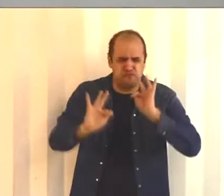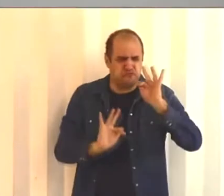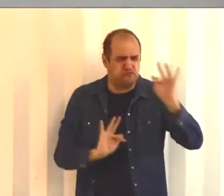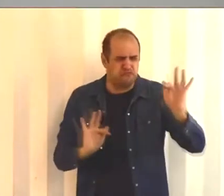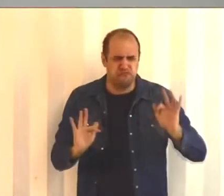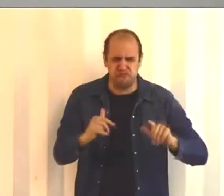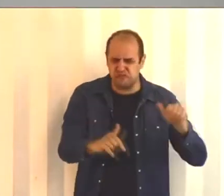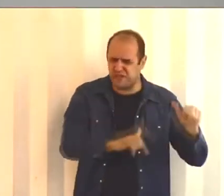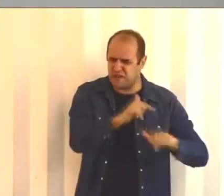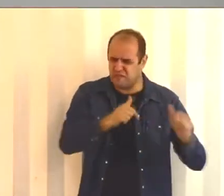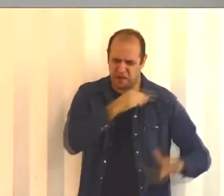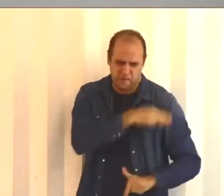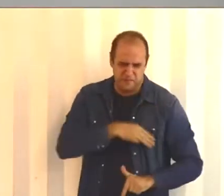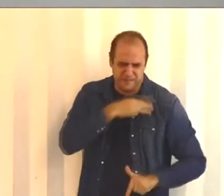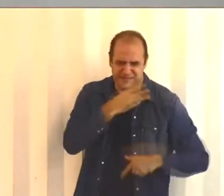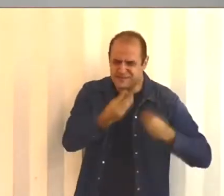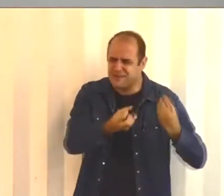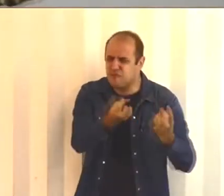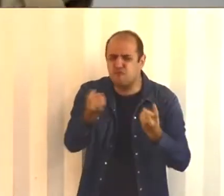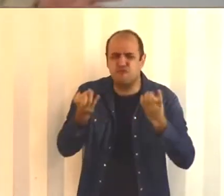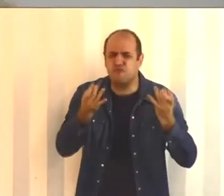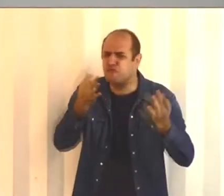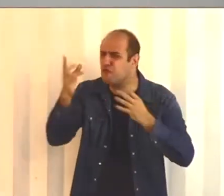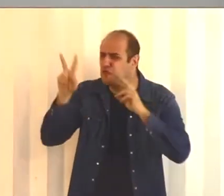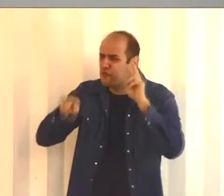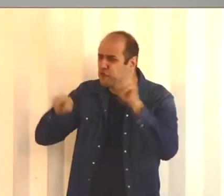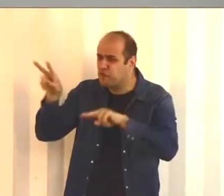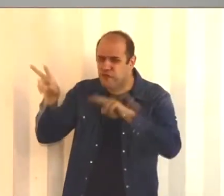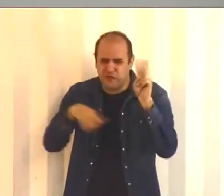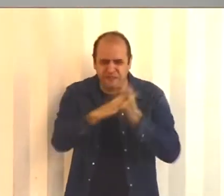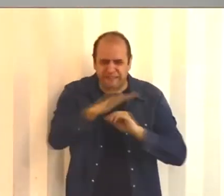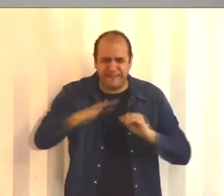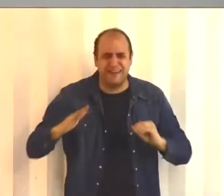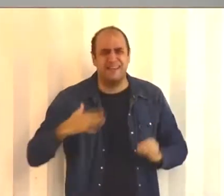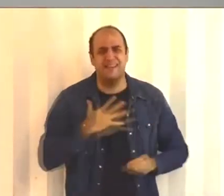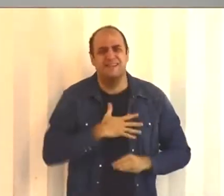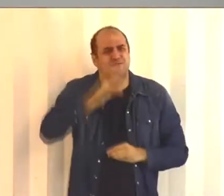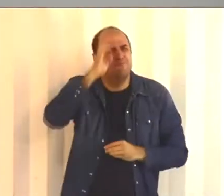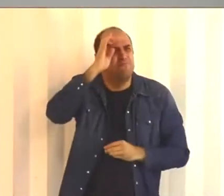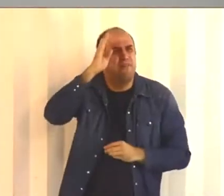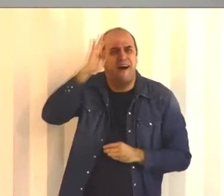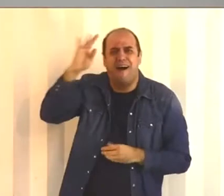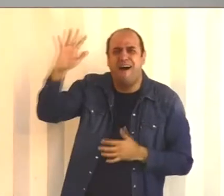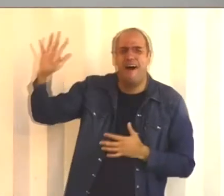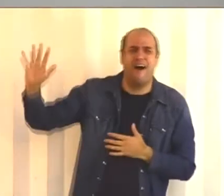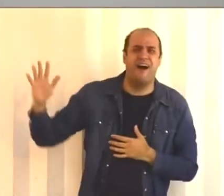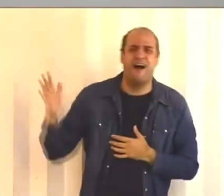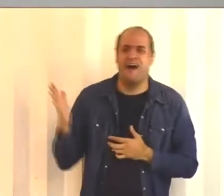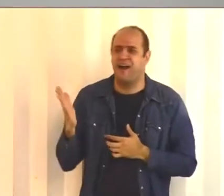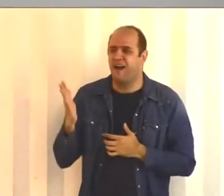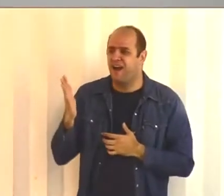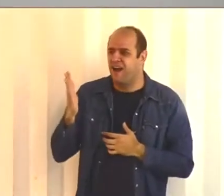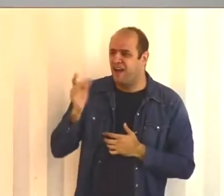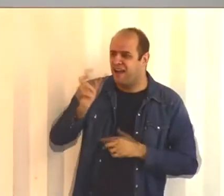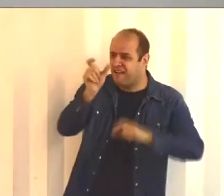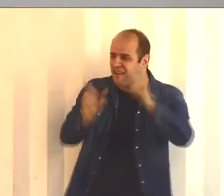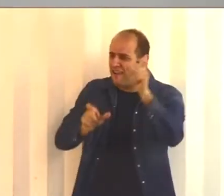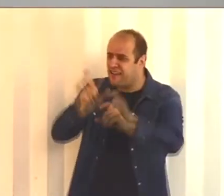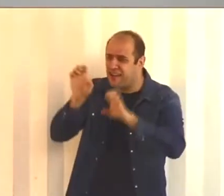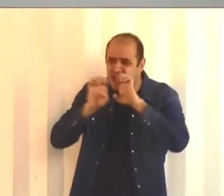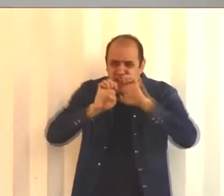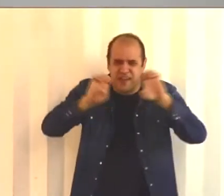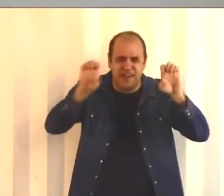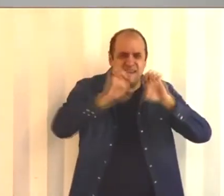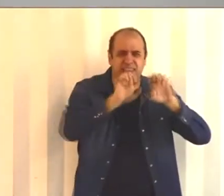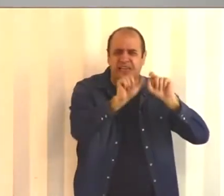integral eu estou olhando? Para quantos missionários de tempo parcial eu estou olhando? Para quantos evangelistas eu estou